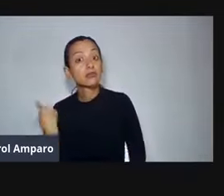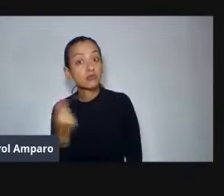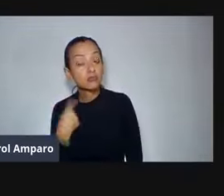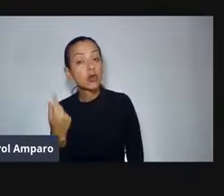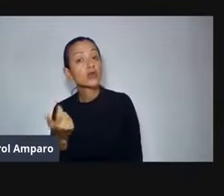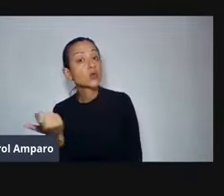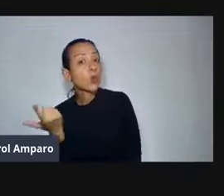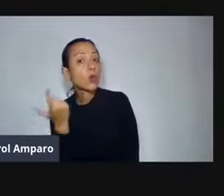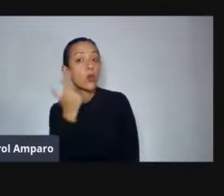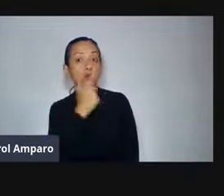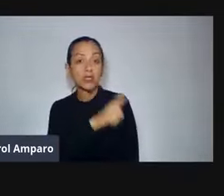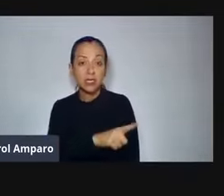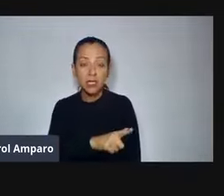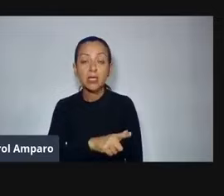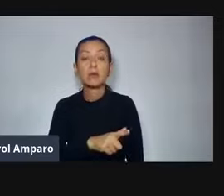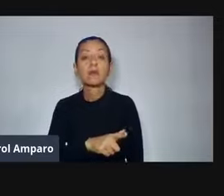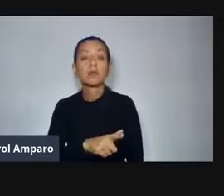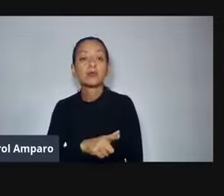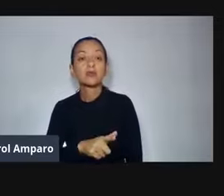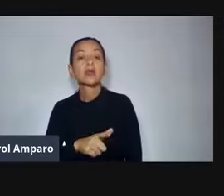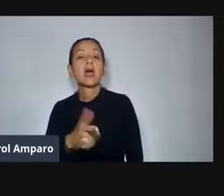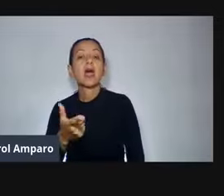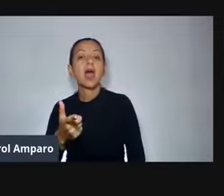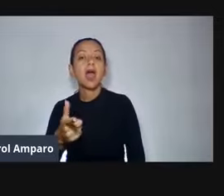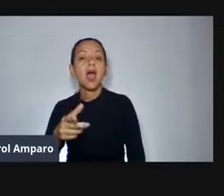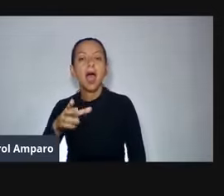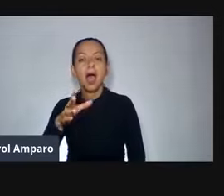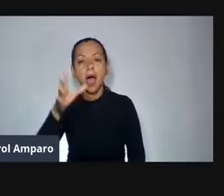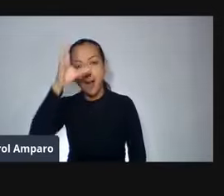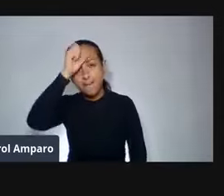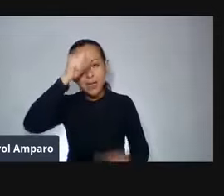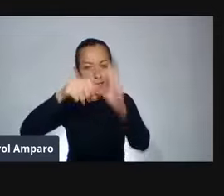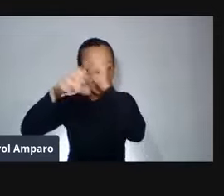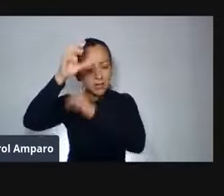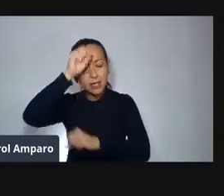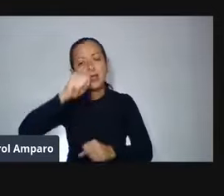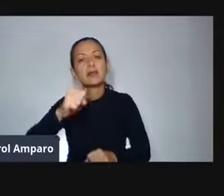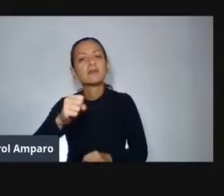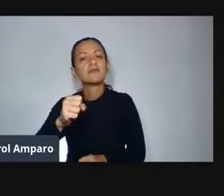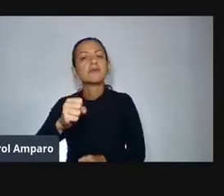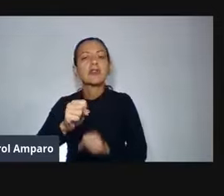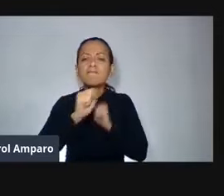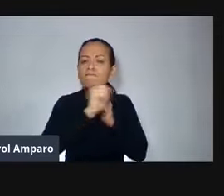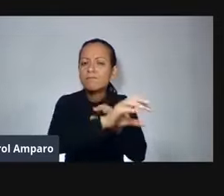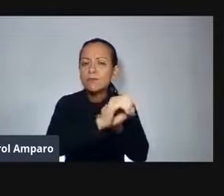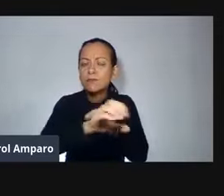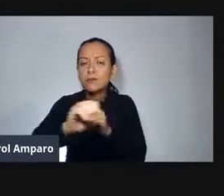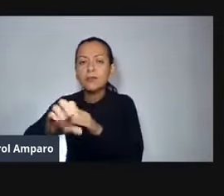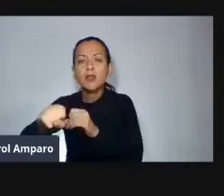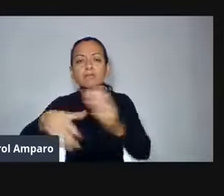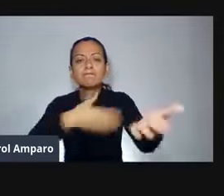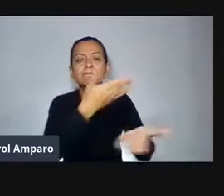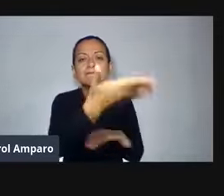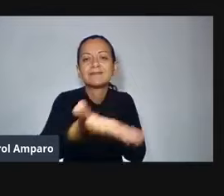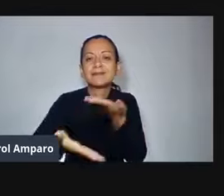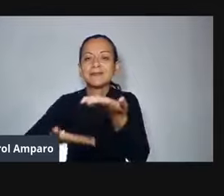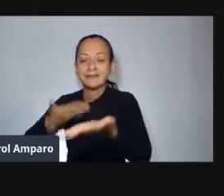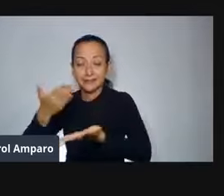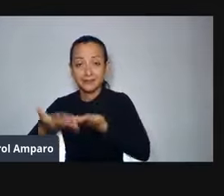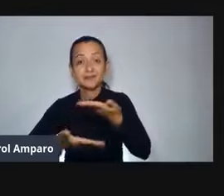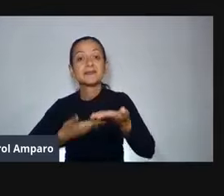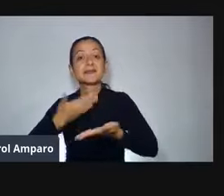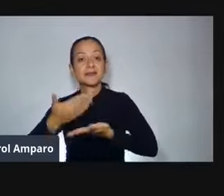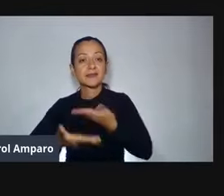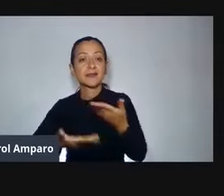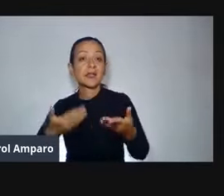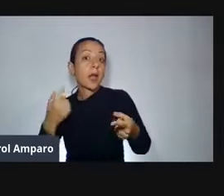as nossas mazelas, triplicar as nossas virtudes, aprender com cada um de nós, e porque todos nós